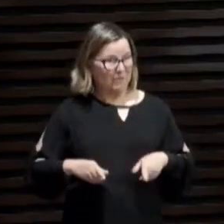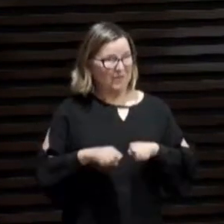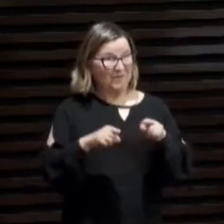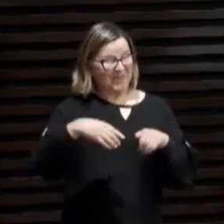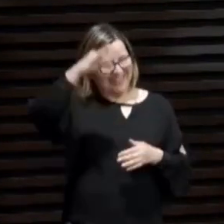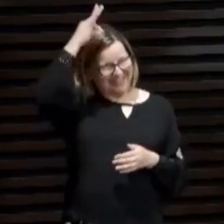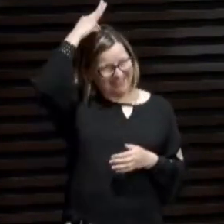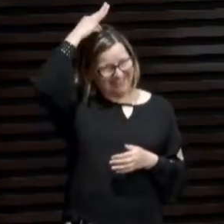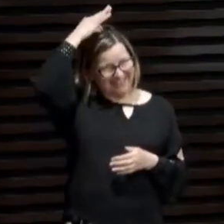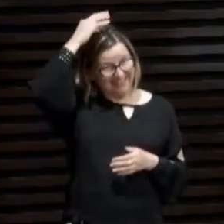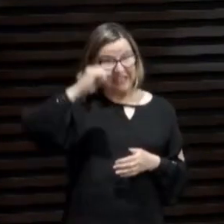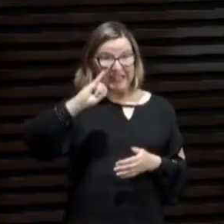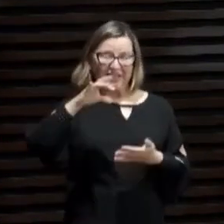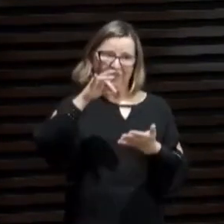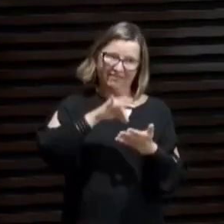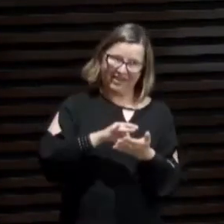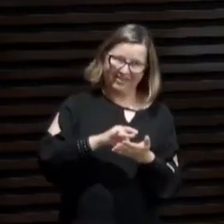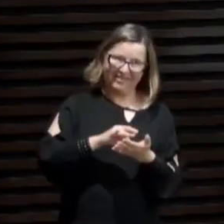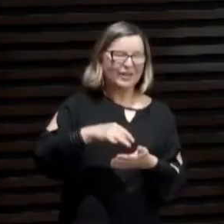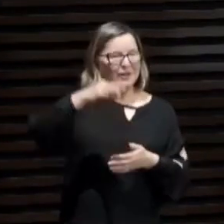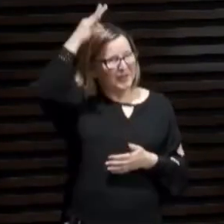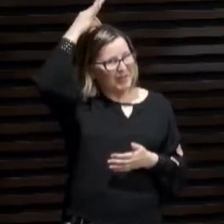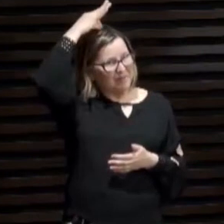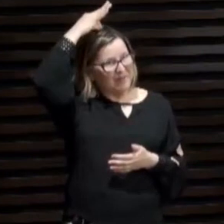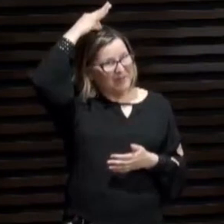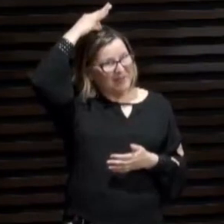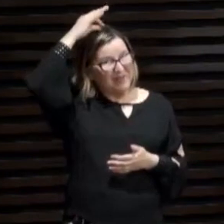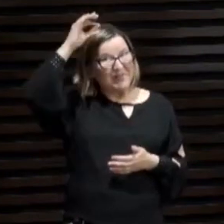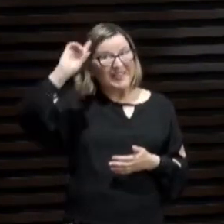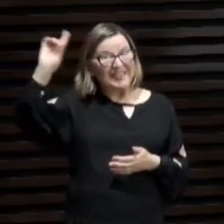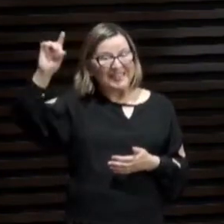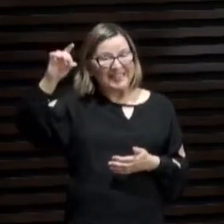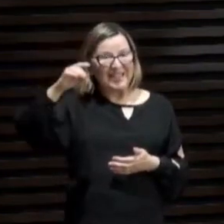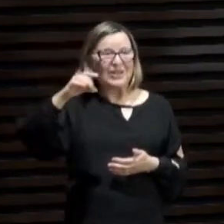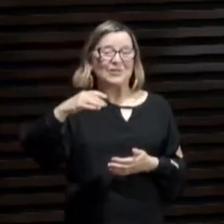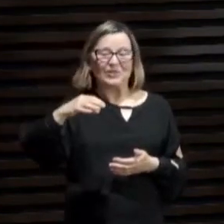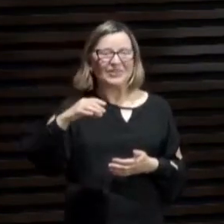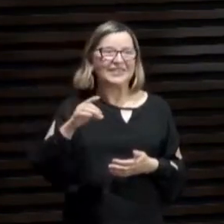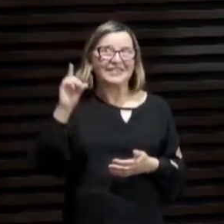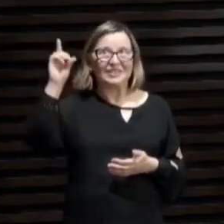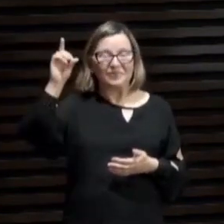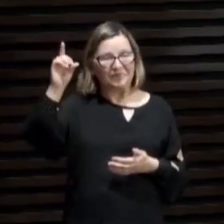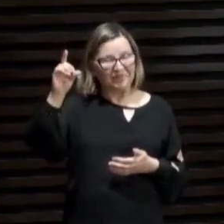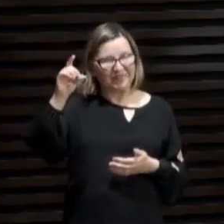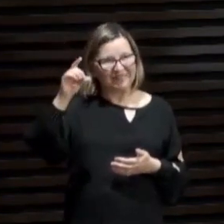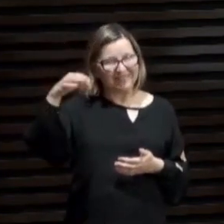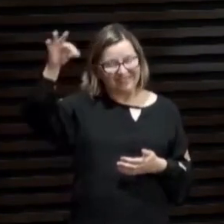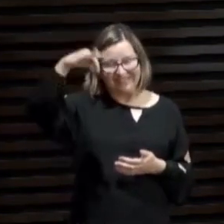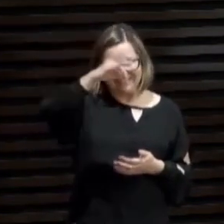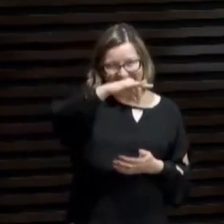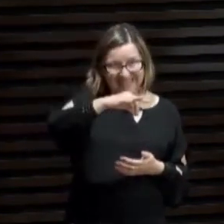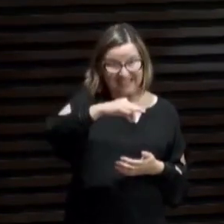Espírito, se de fato o Espírito de Deus habita em vós. E se alguém não tem o Espírito